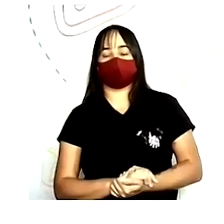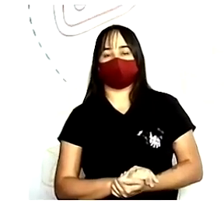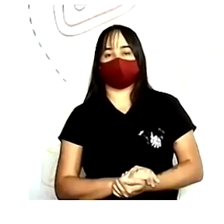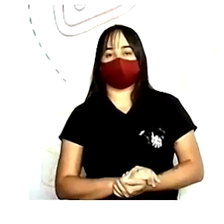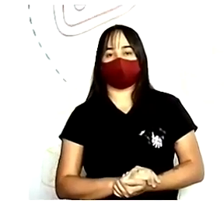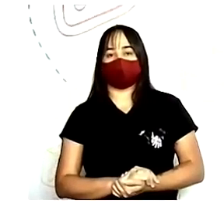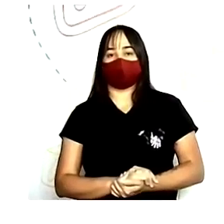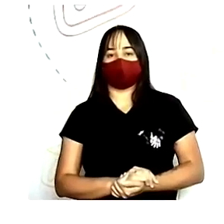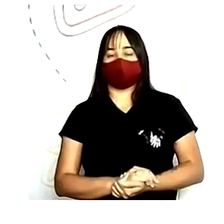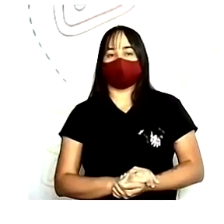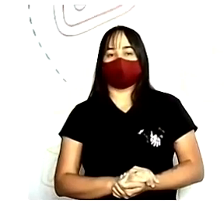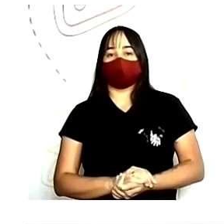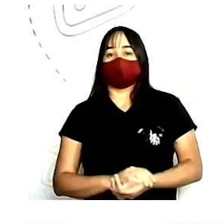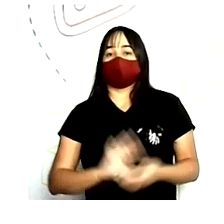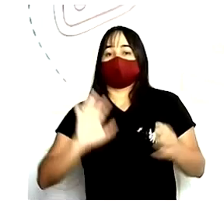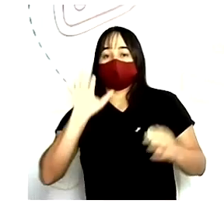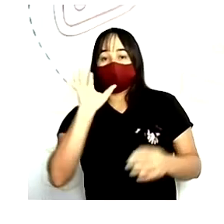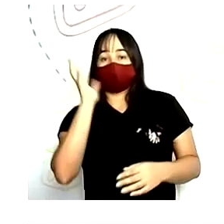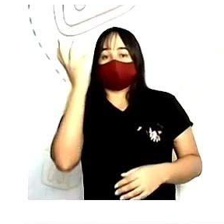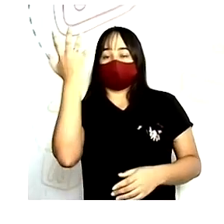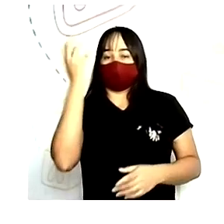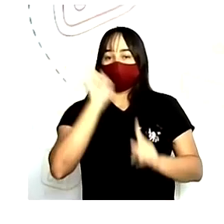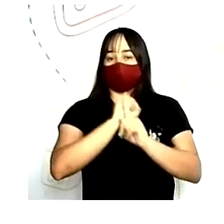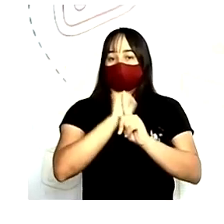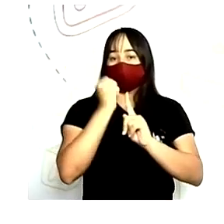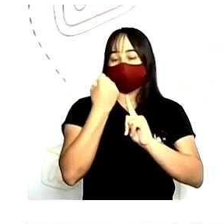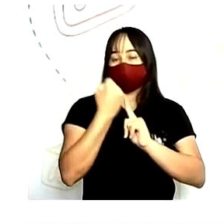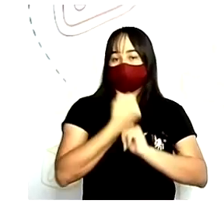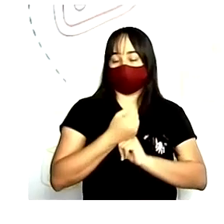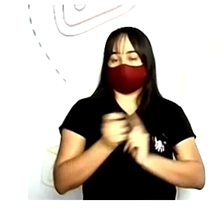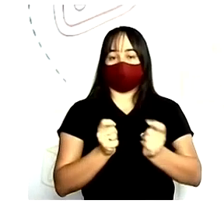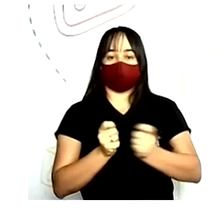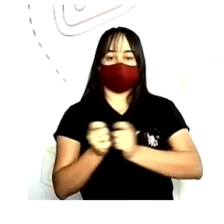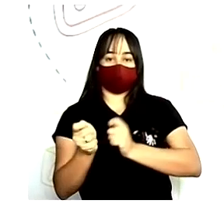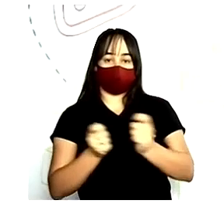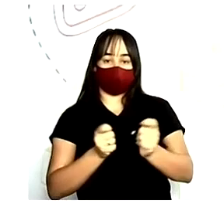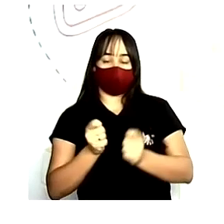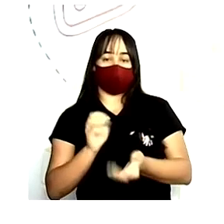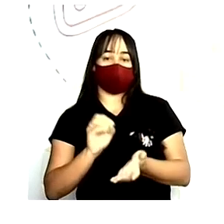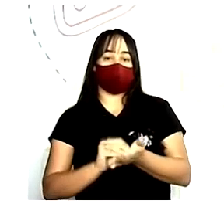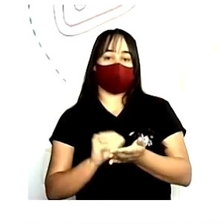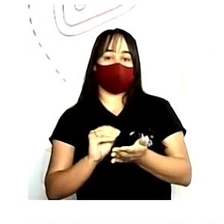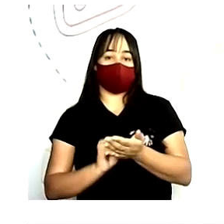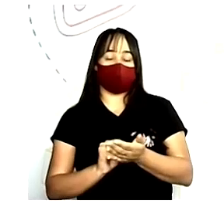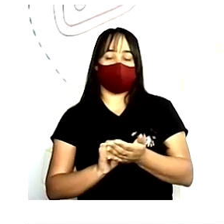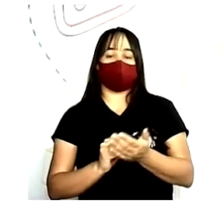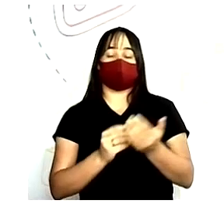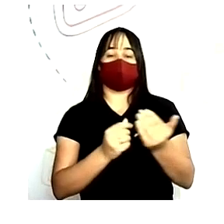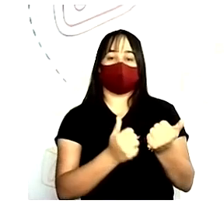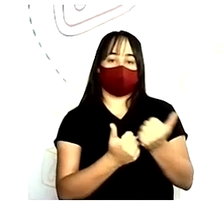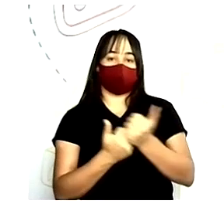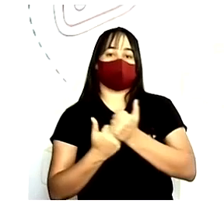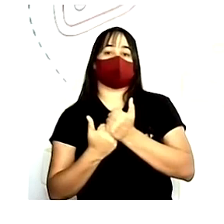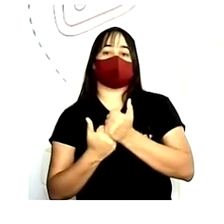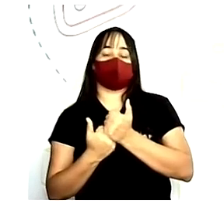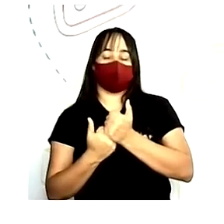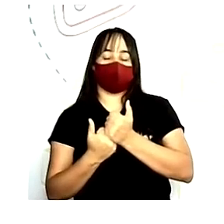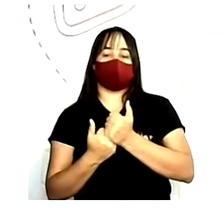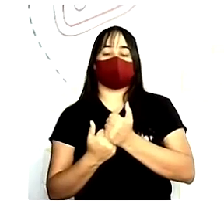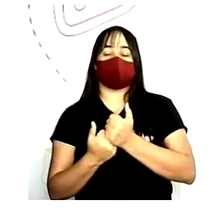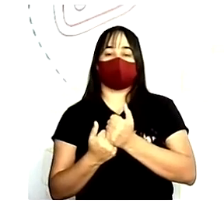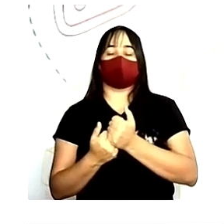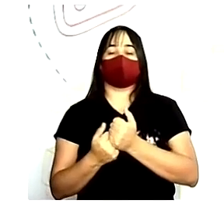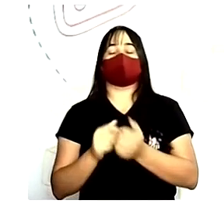A situação socioeconômica, a falta de apoio e acompanhamento da gestação, que é o que a gente conhece como o